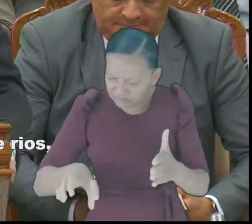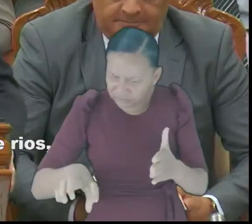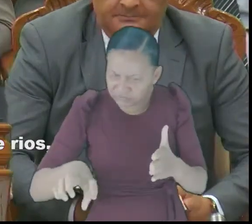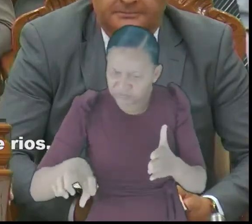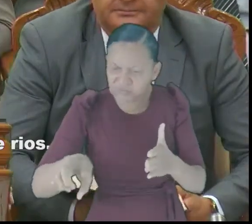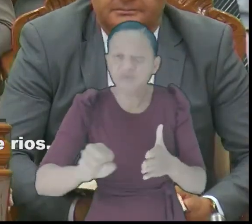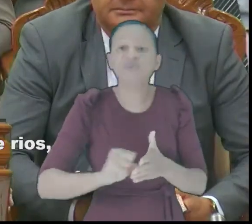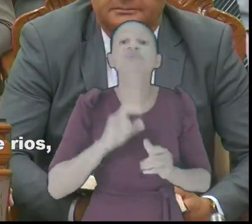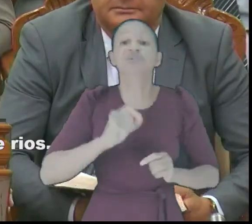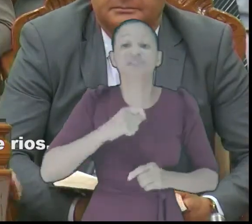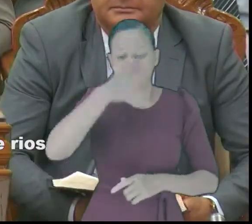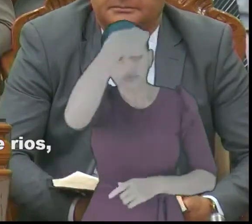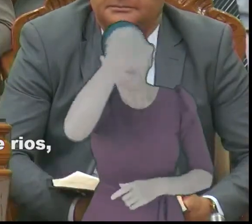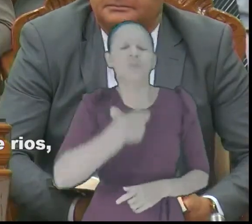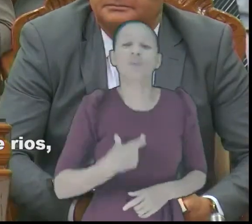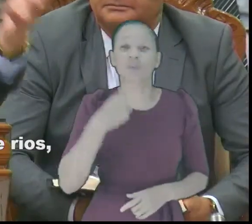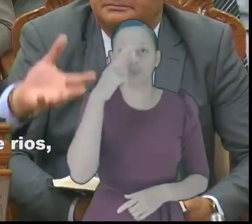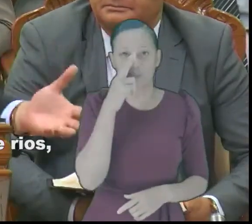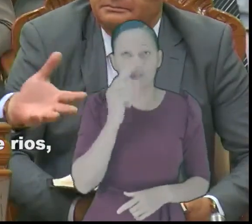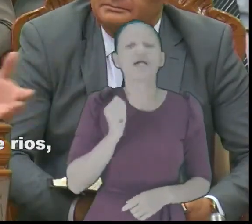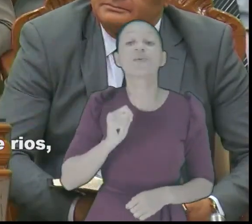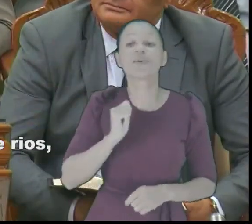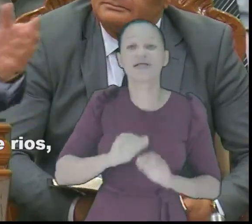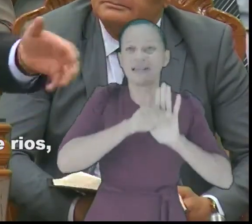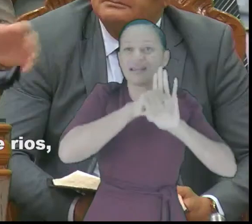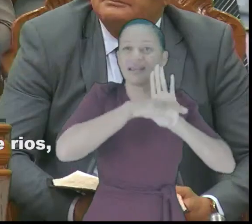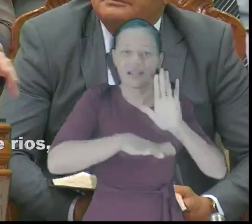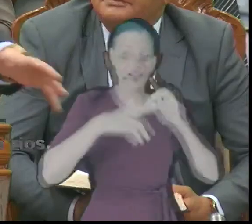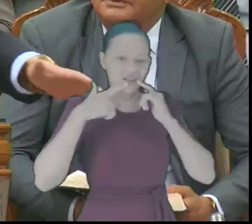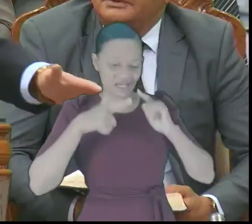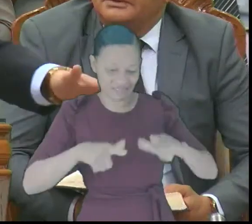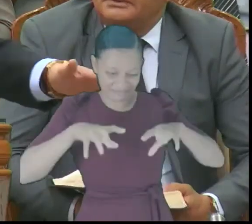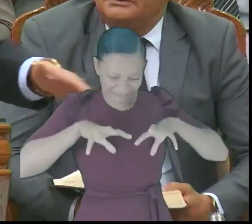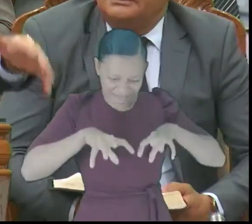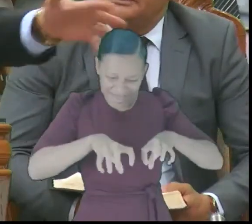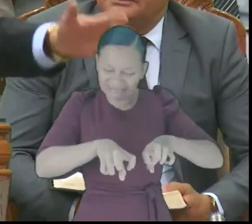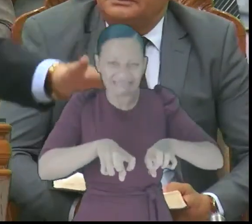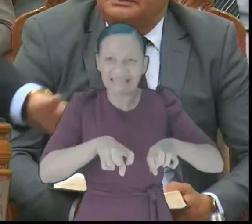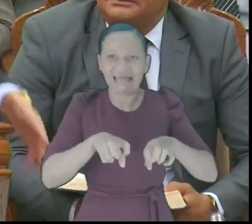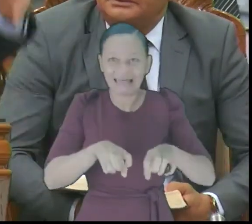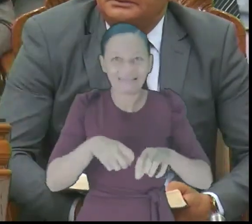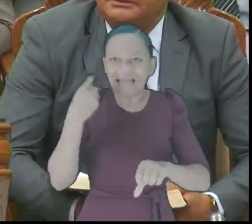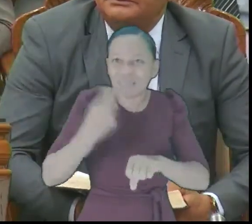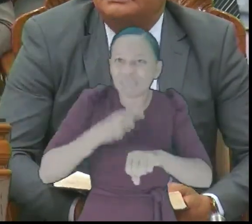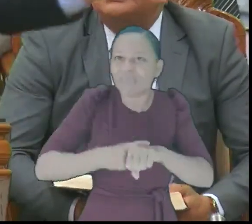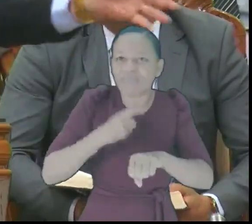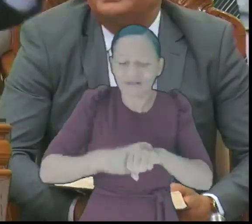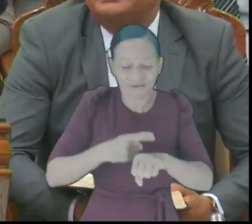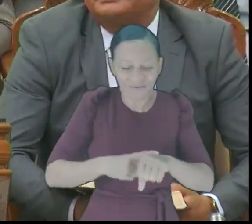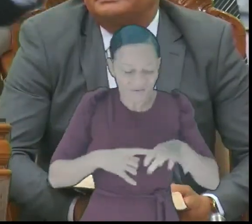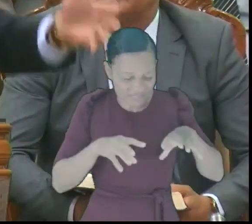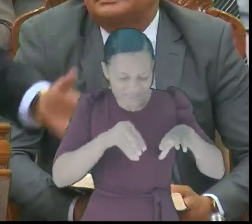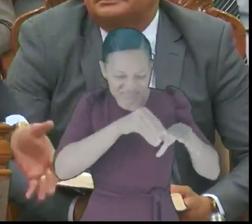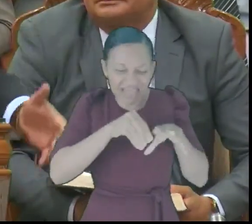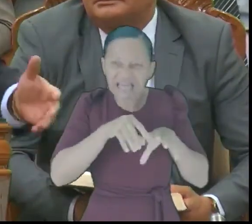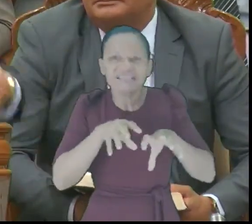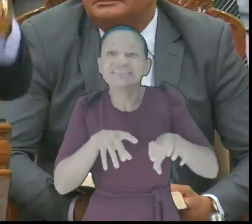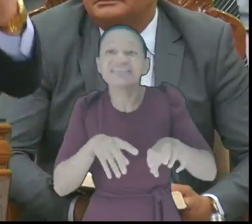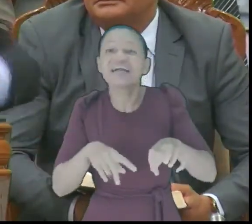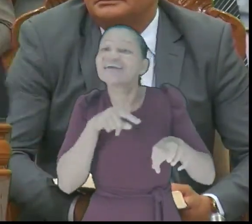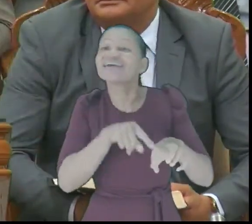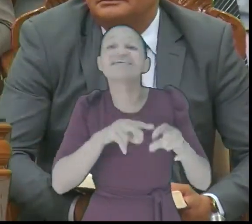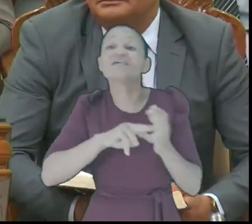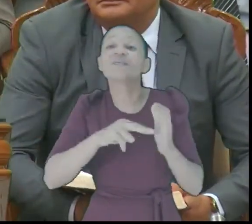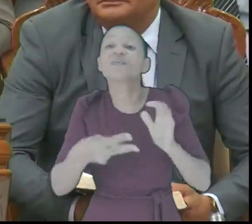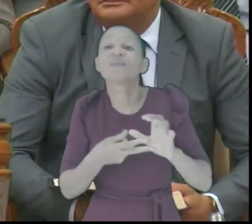o crente terra seca? Isso é uma figura de linguagem. Não é na terra de barro, de areia. Qual é a terra seca que a Bíblia está falando aí? Que o